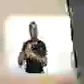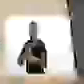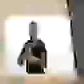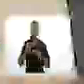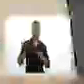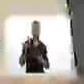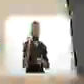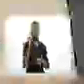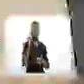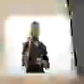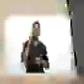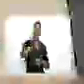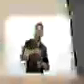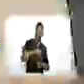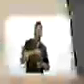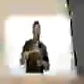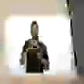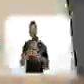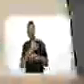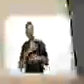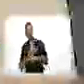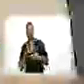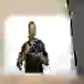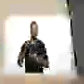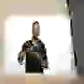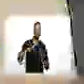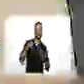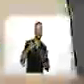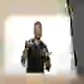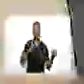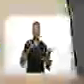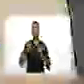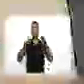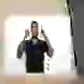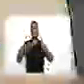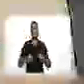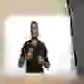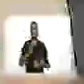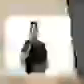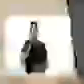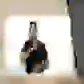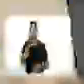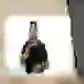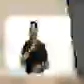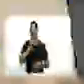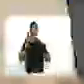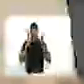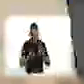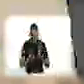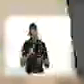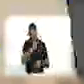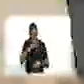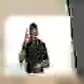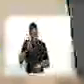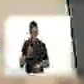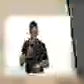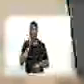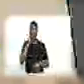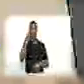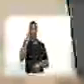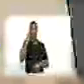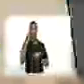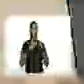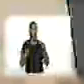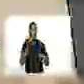km é no centro da cidade é uma praça não tem uma informação concreta do que que é a realidade